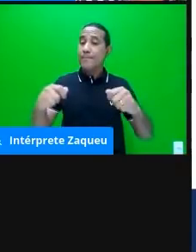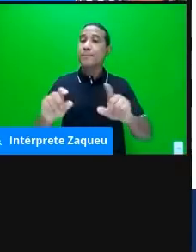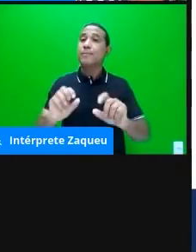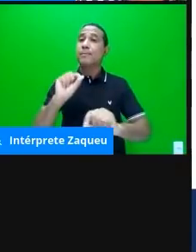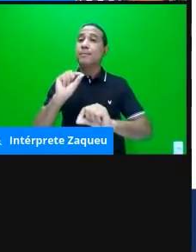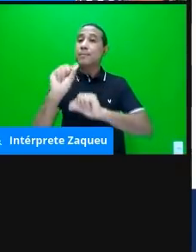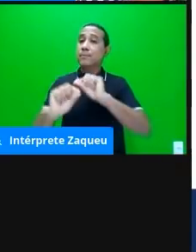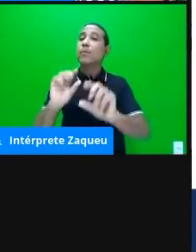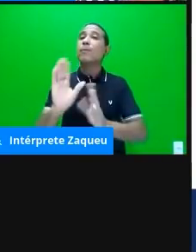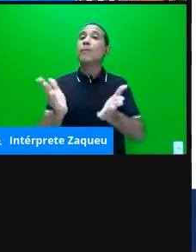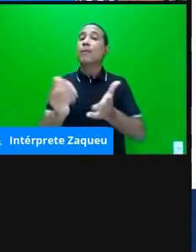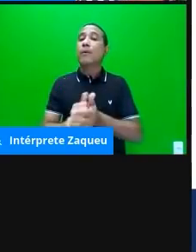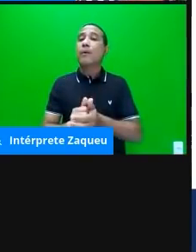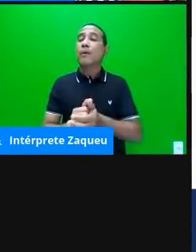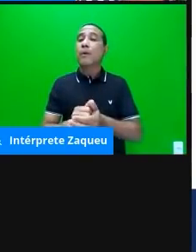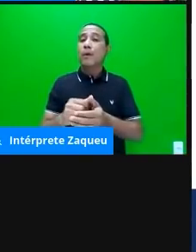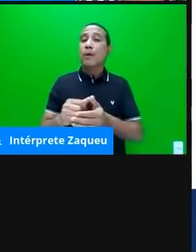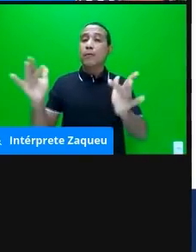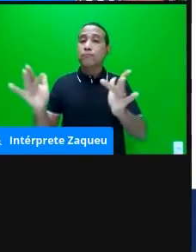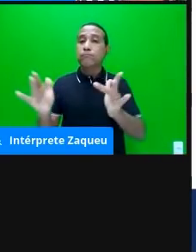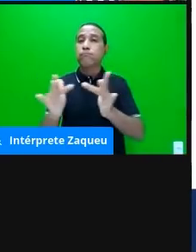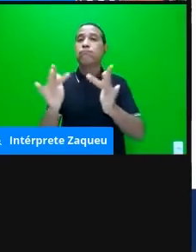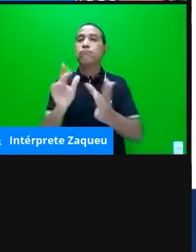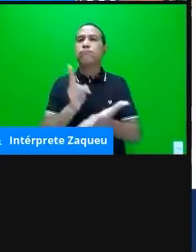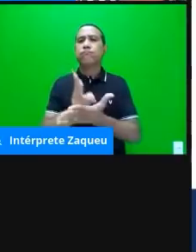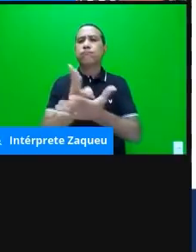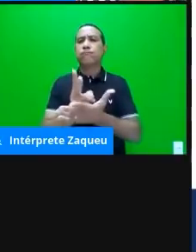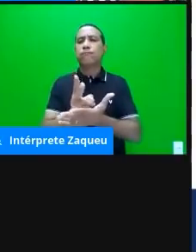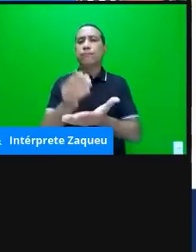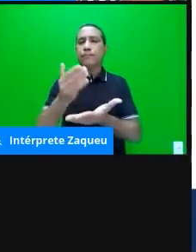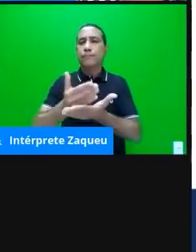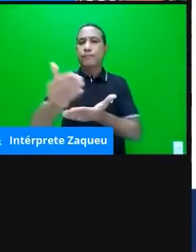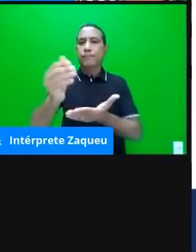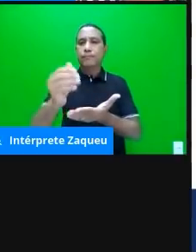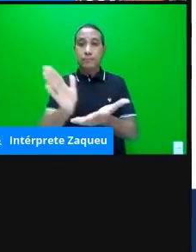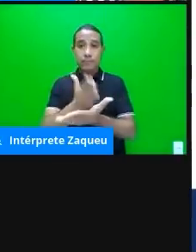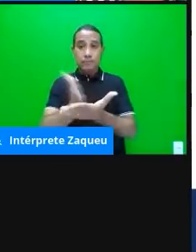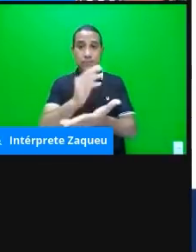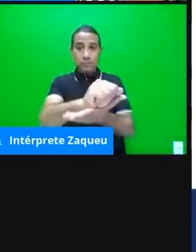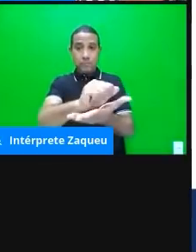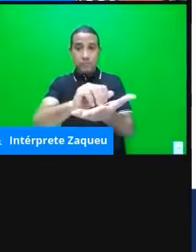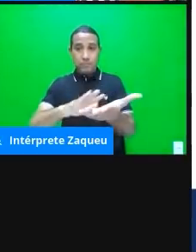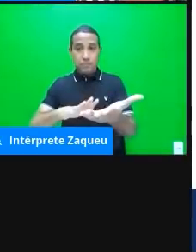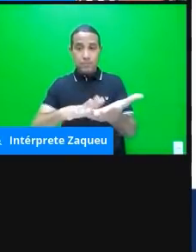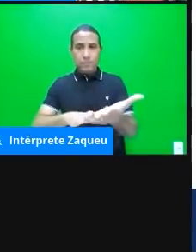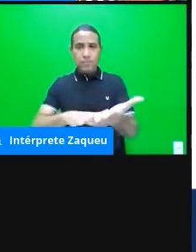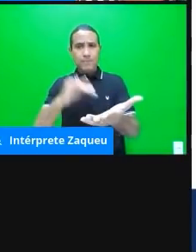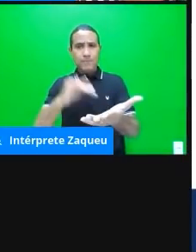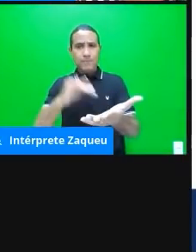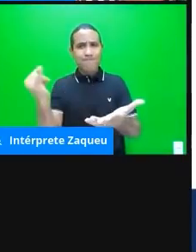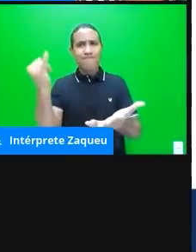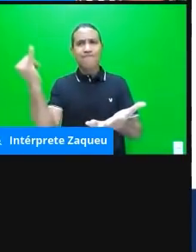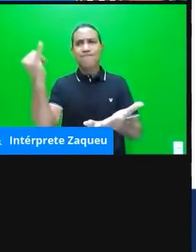Dando continuidade, os cadernos de atividades destacamos como essencial o passo